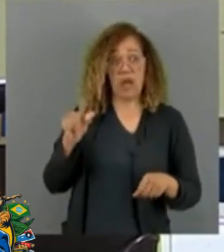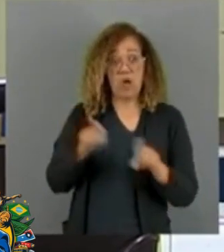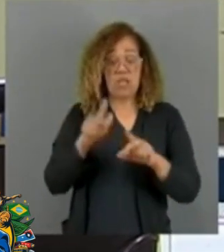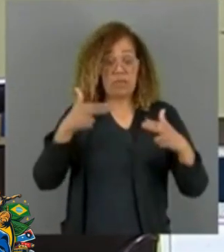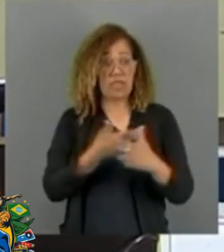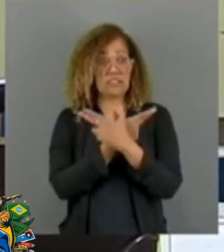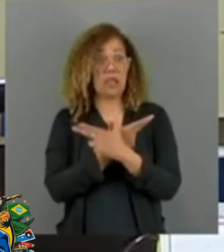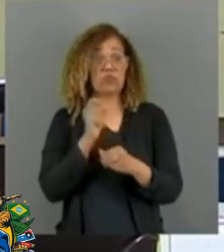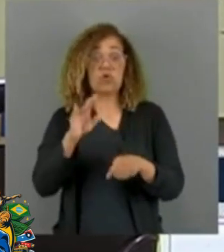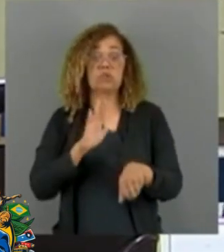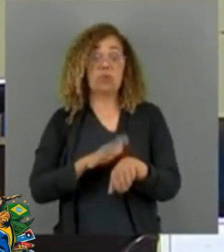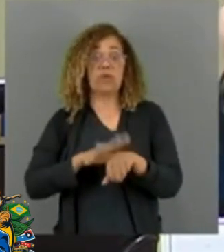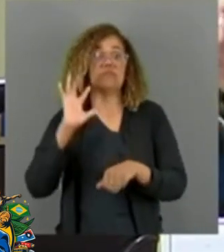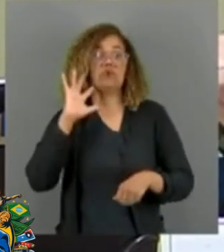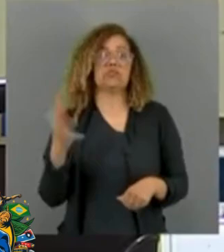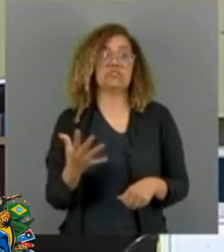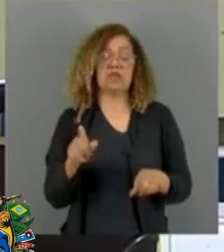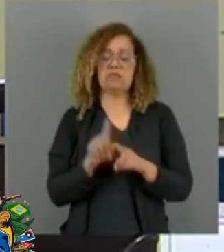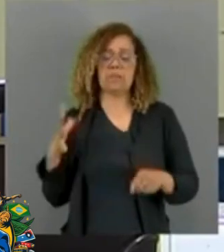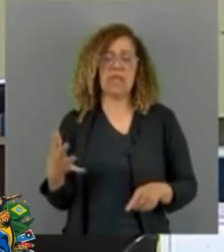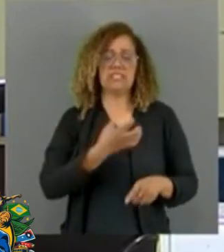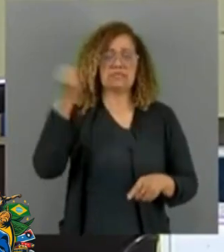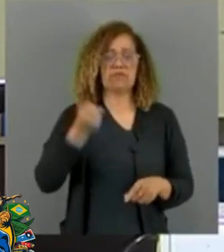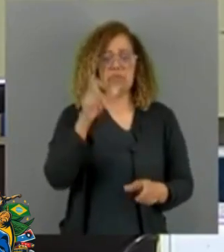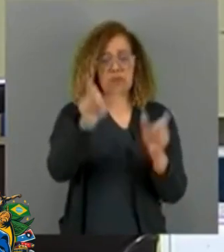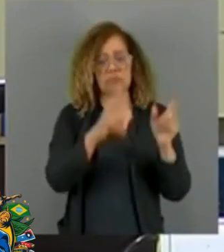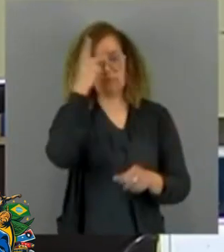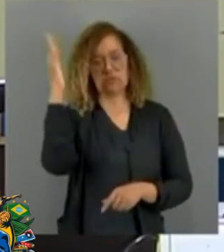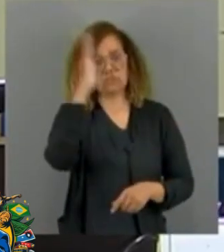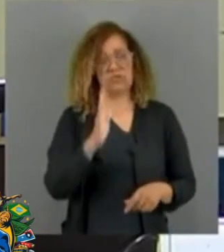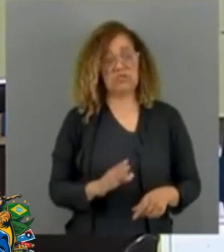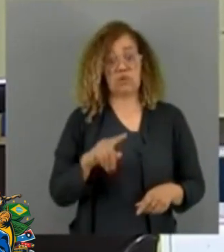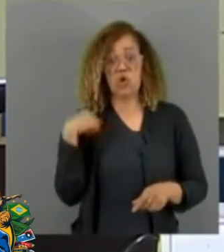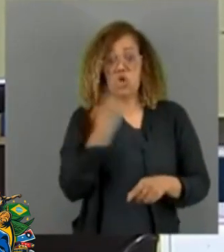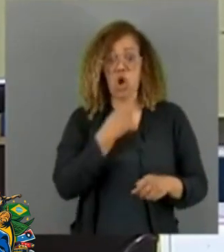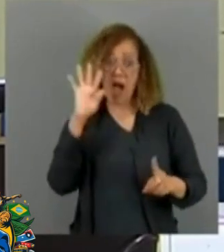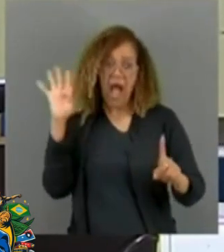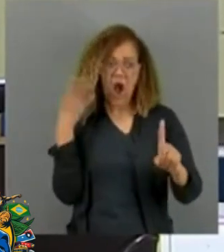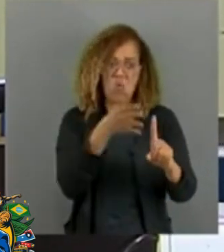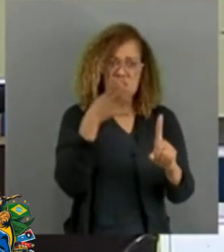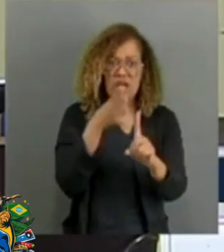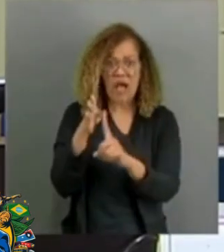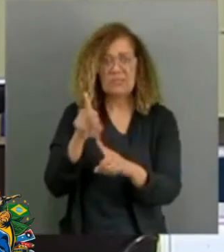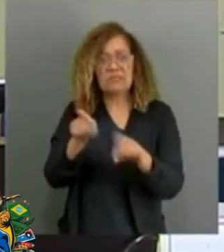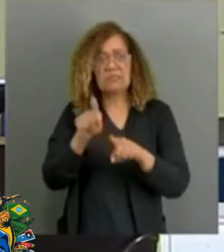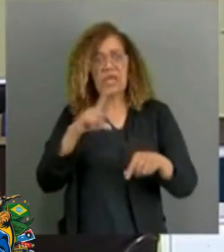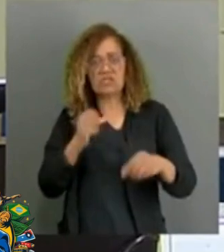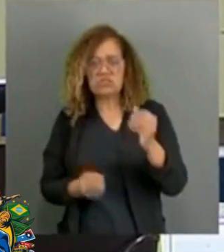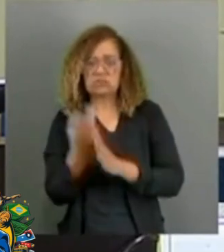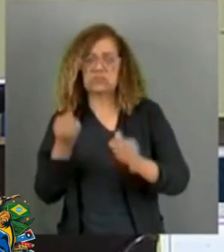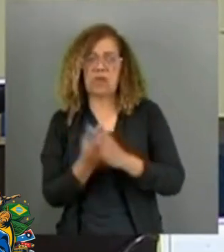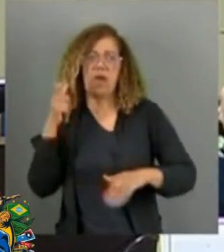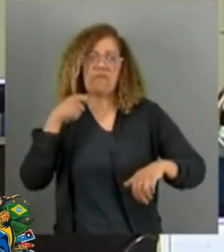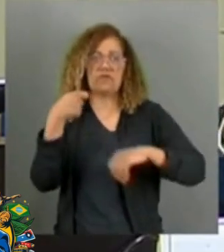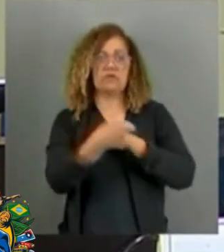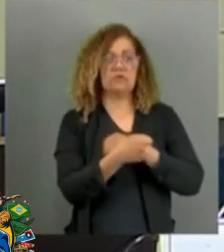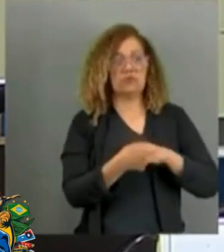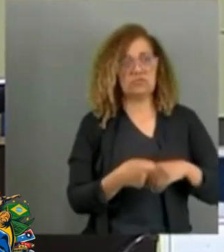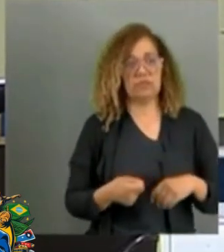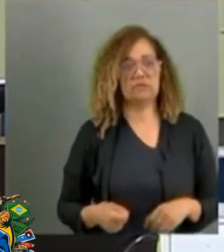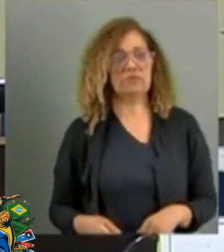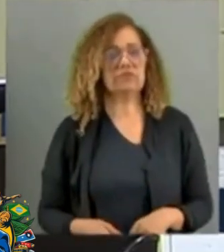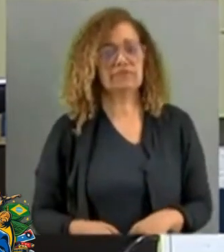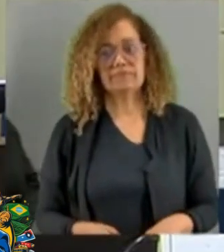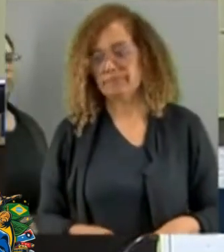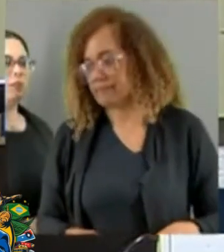àquela situação e no salvamento dos brasileiros que ali estavam. Fomos acusados de propagar fake news. Acreditem.